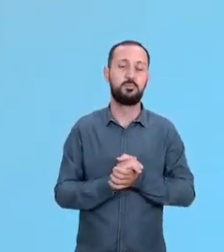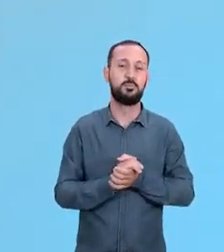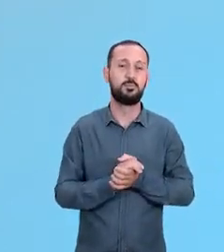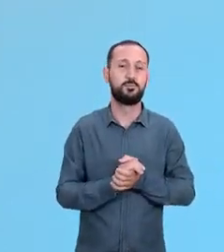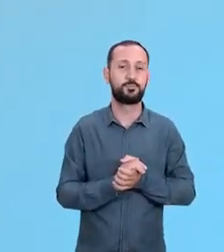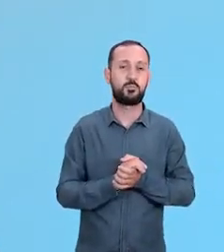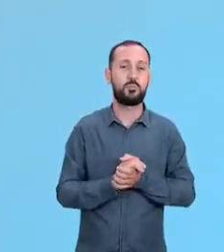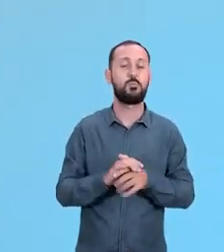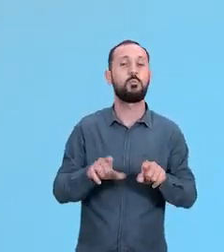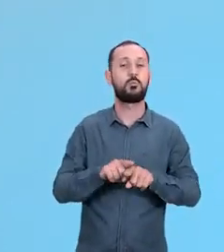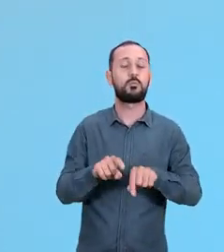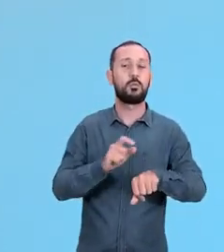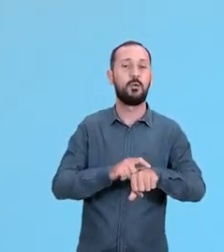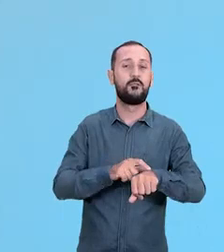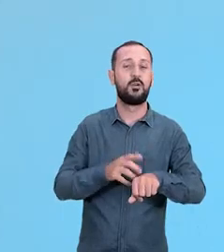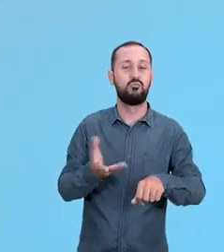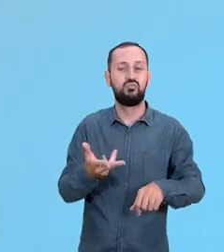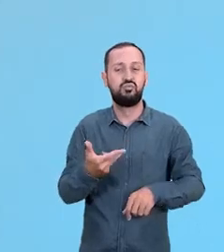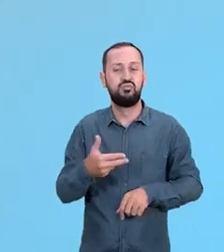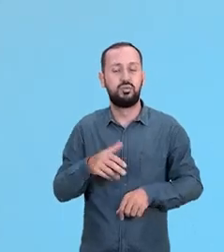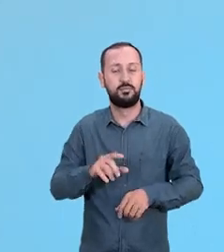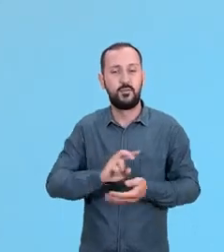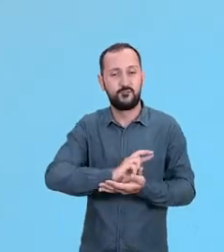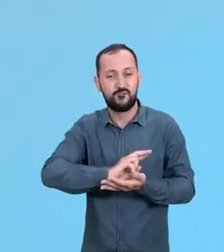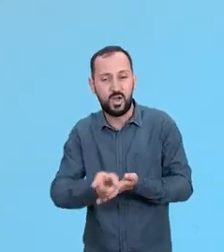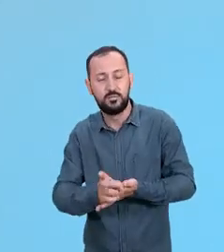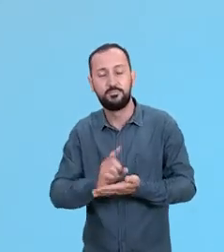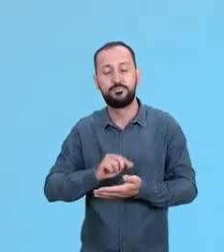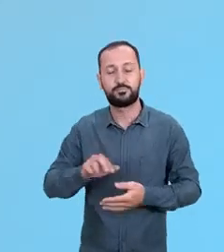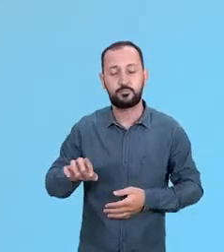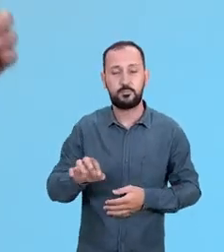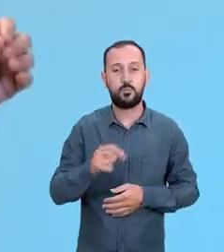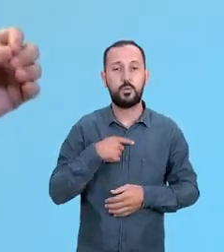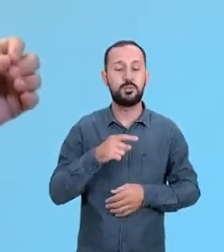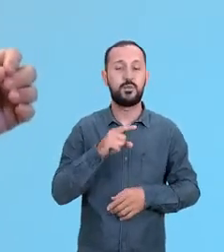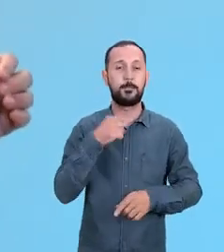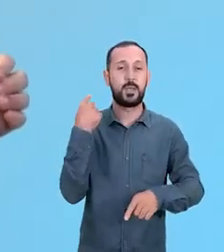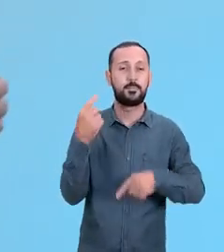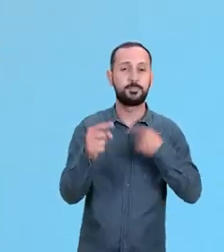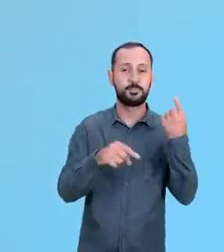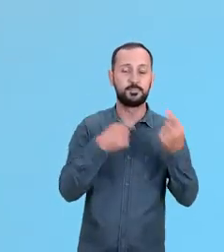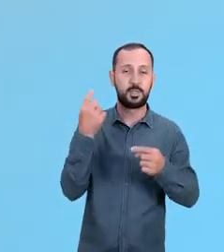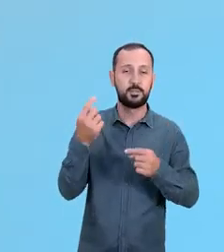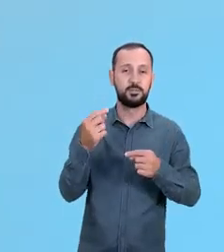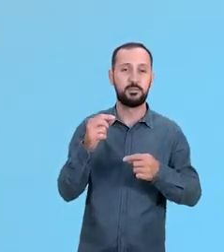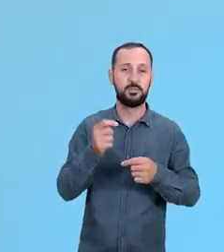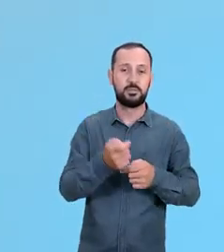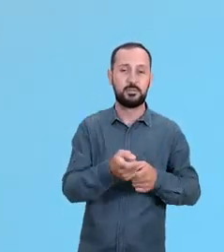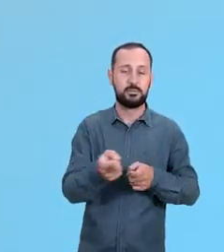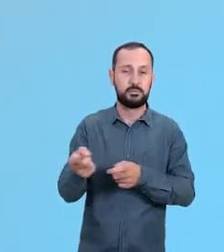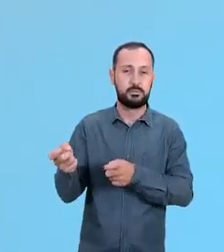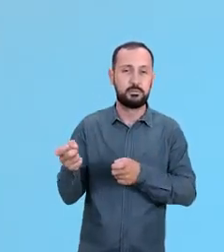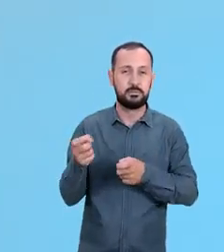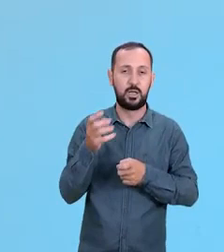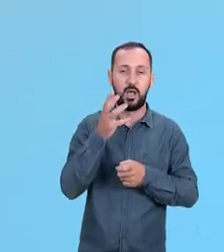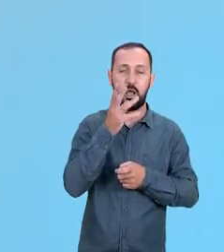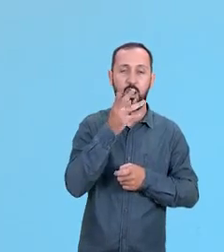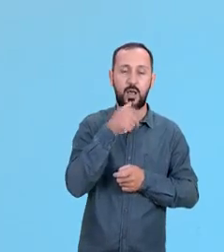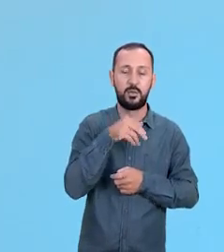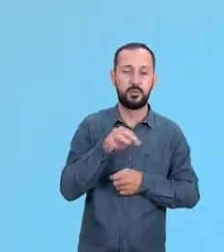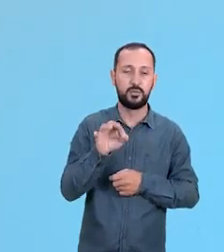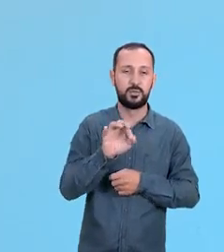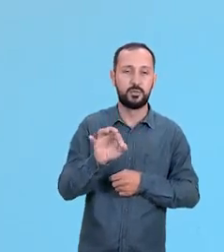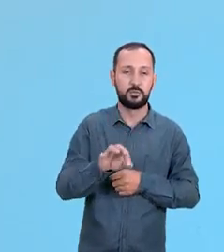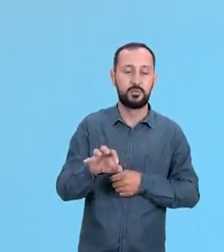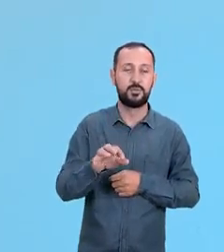e também a velocidade dele. Como nós vamos matando o mais lento,